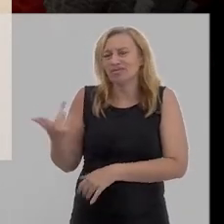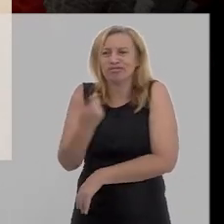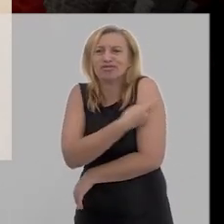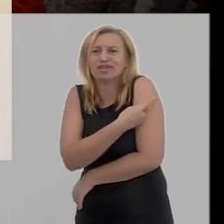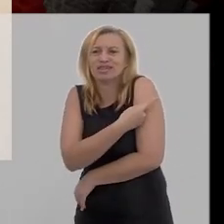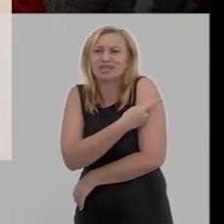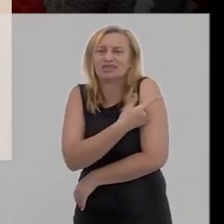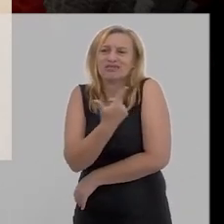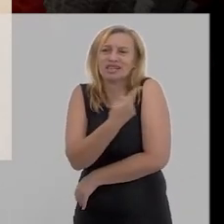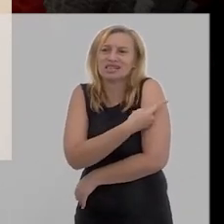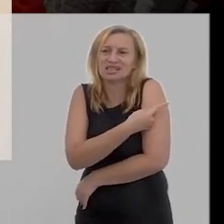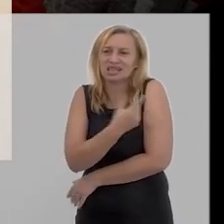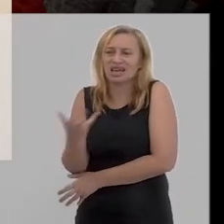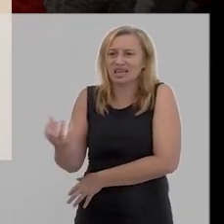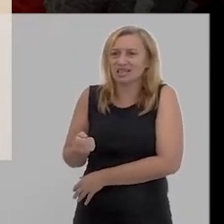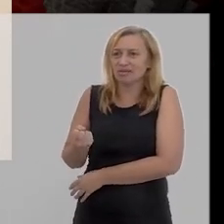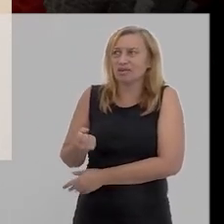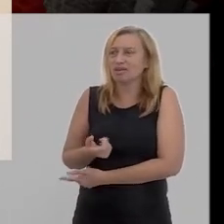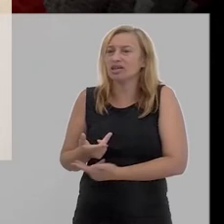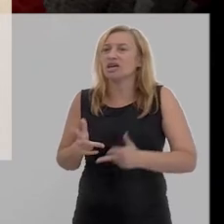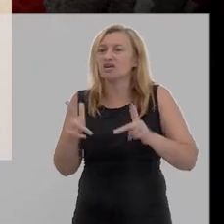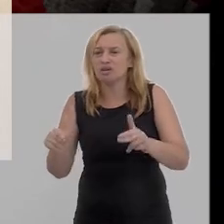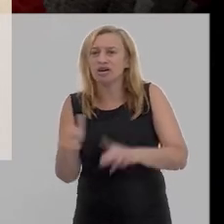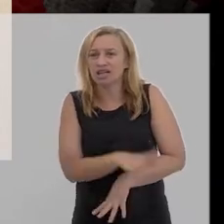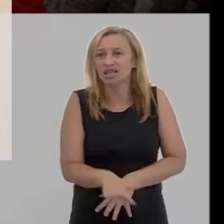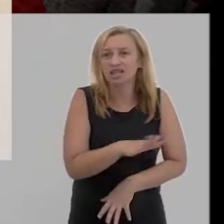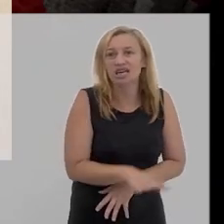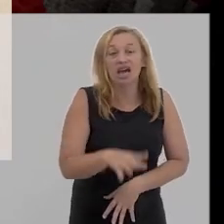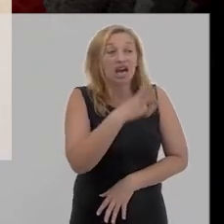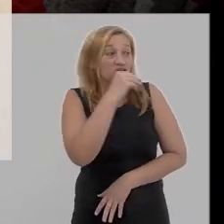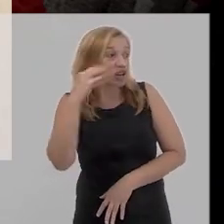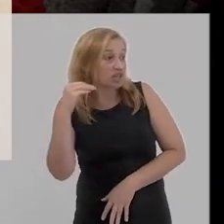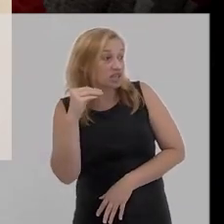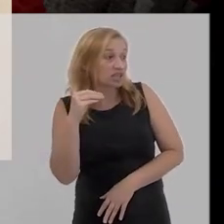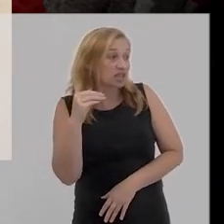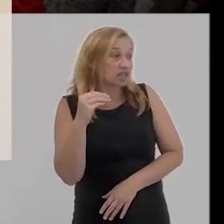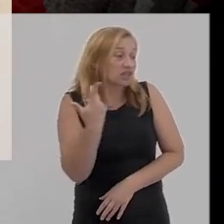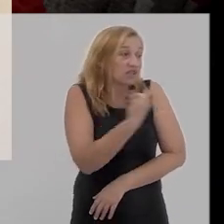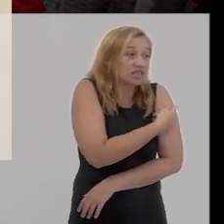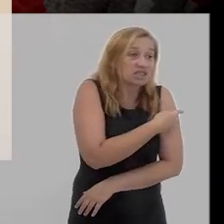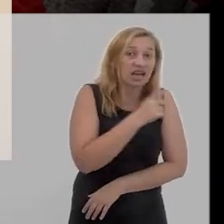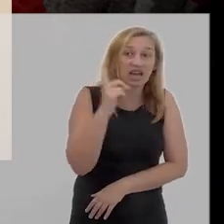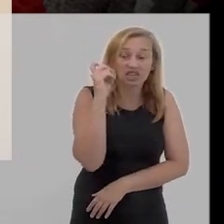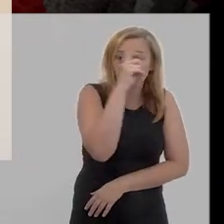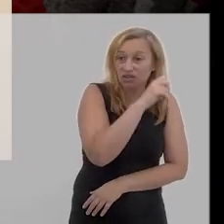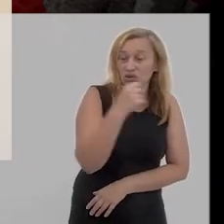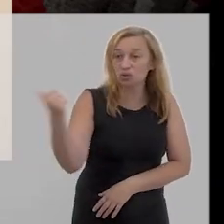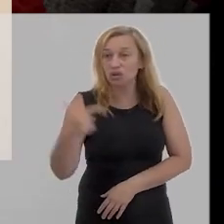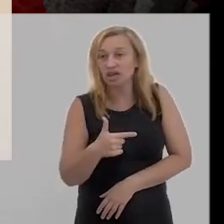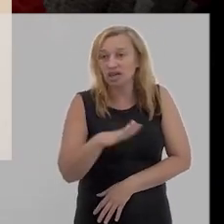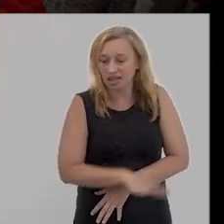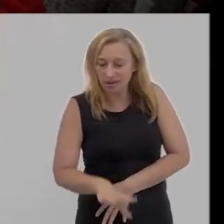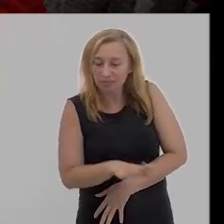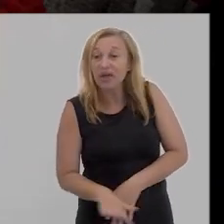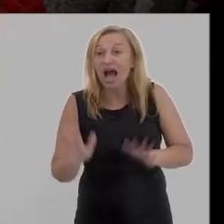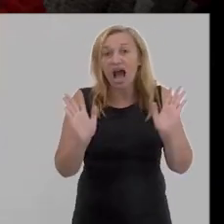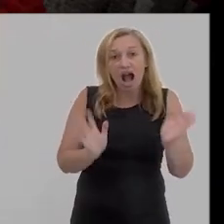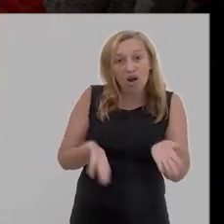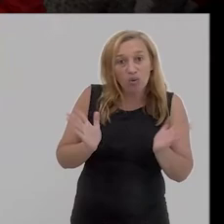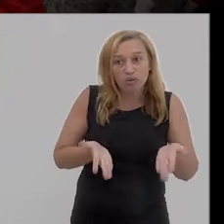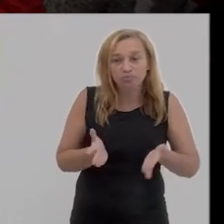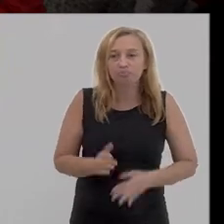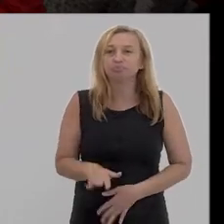vacinas como a criança. Por isso que vacinar adolescente eu acho mais difícil do que vacinar crianças.